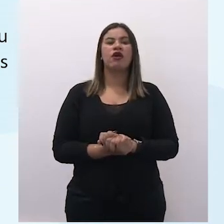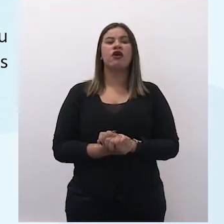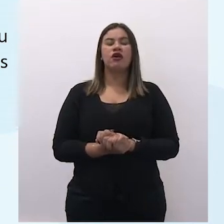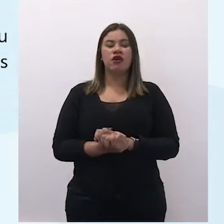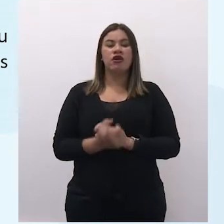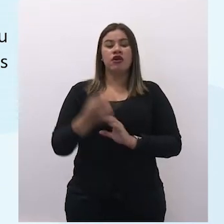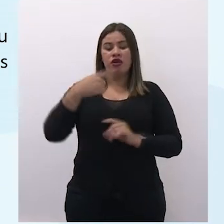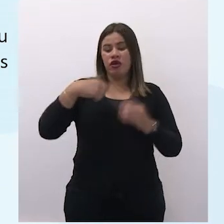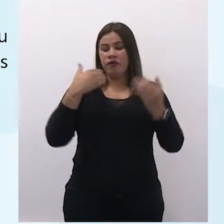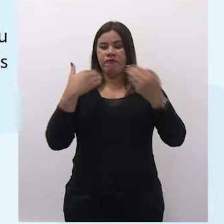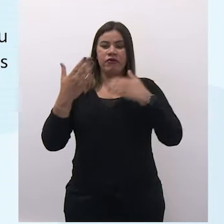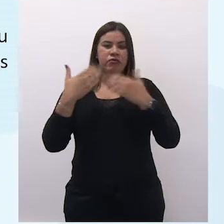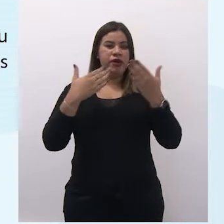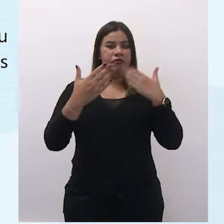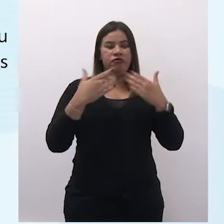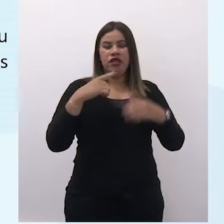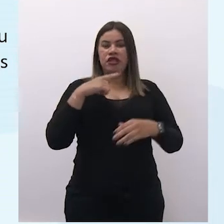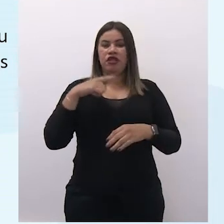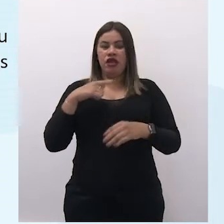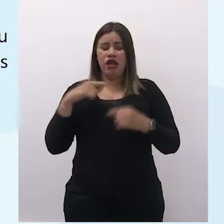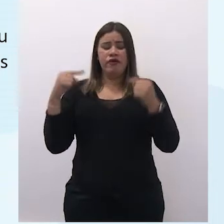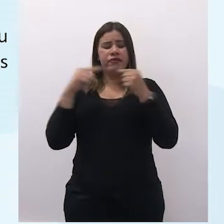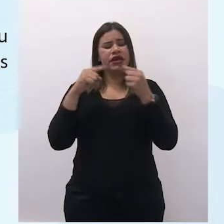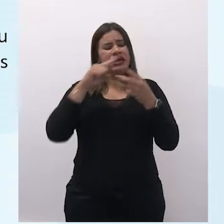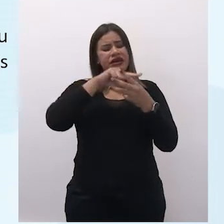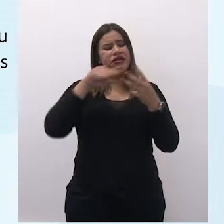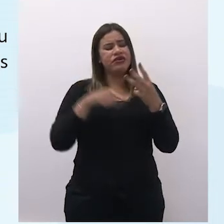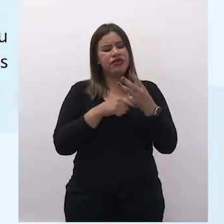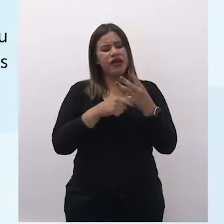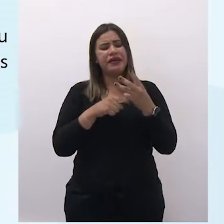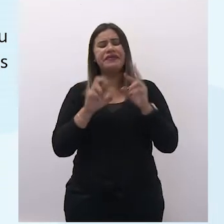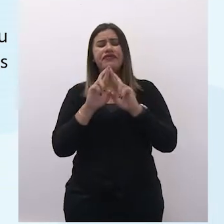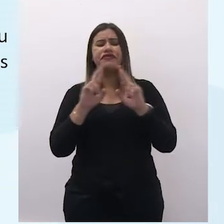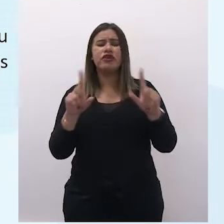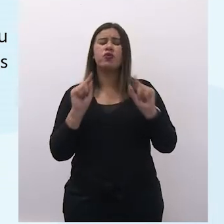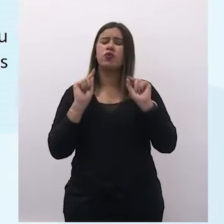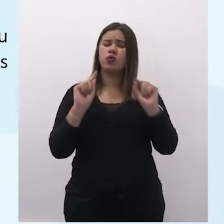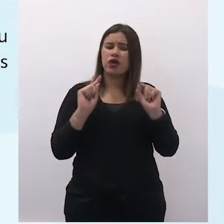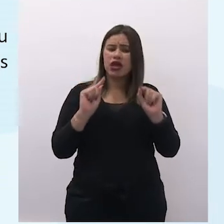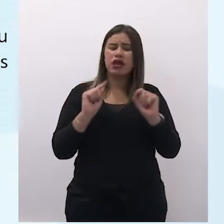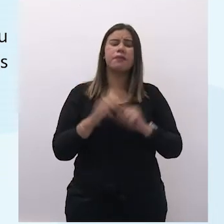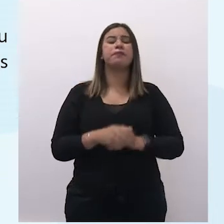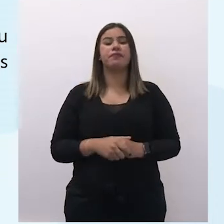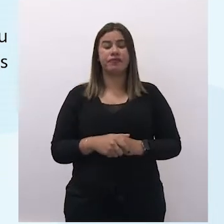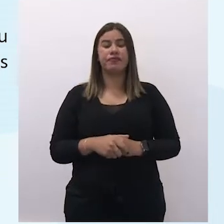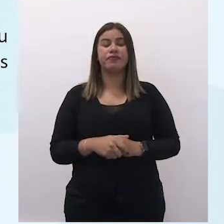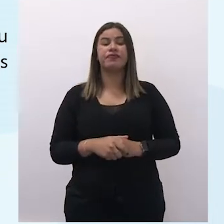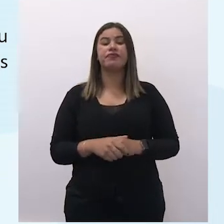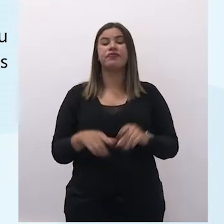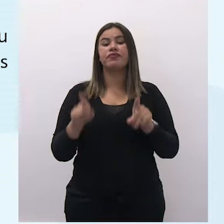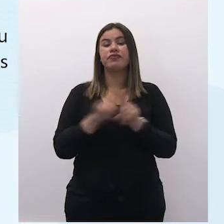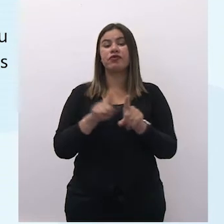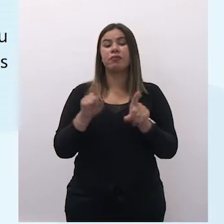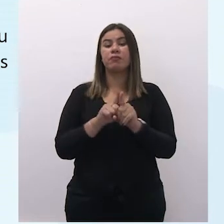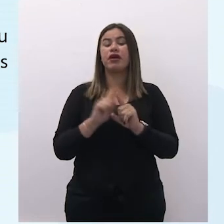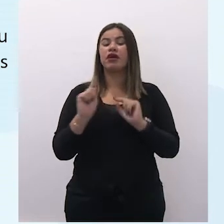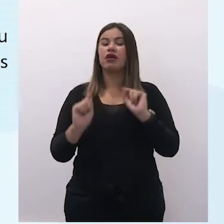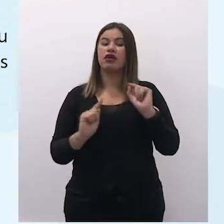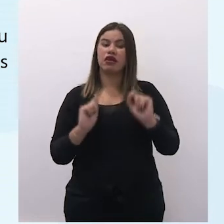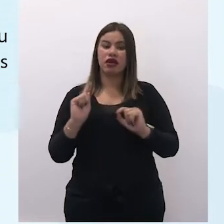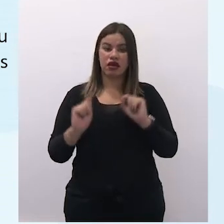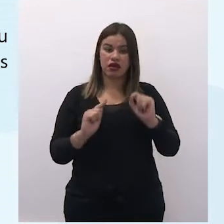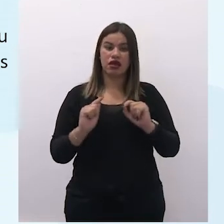conversar, até que pontos eles se divergem entre eles e também até que ponto eles